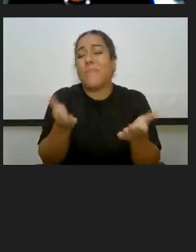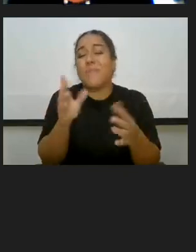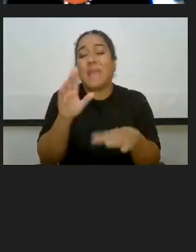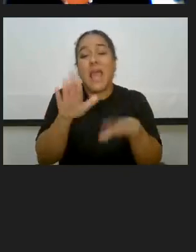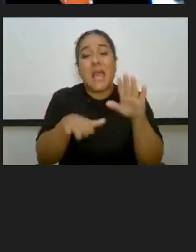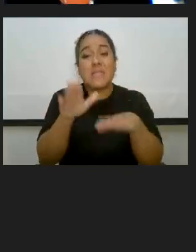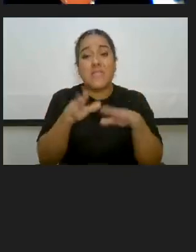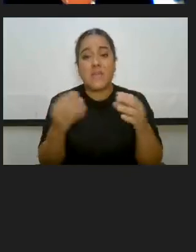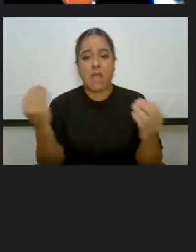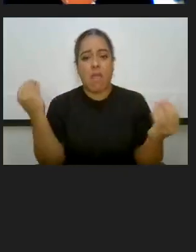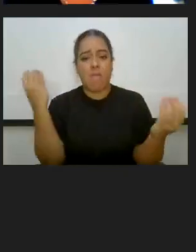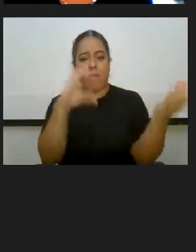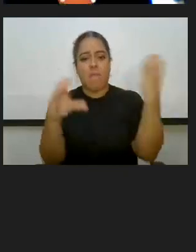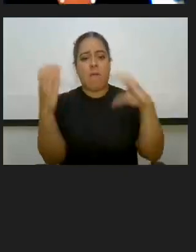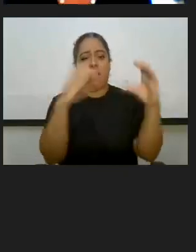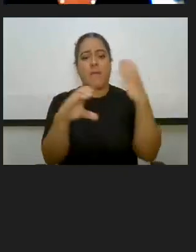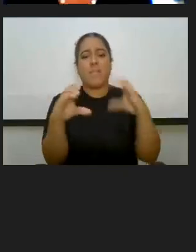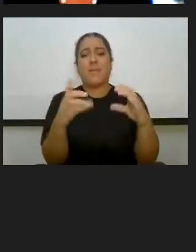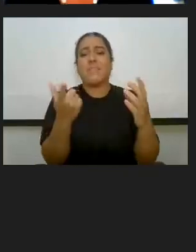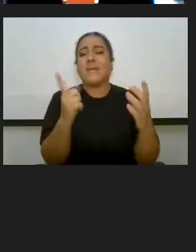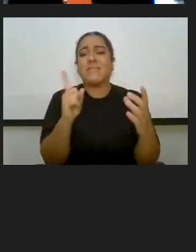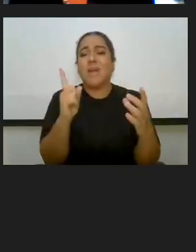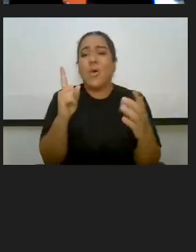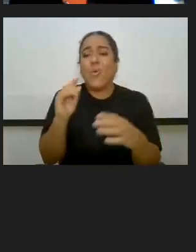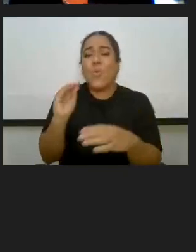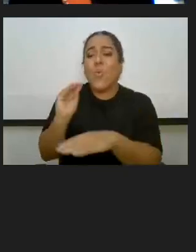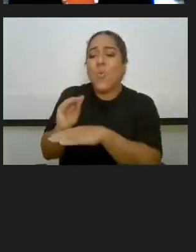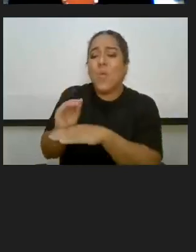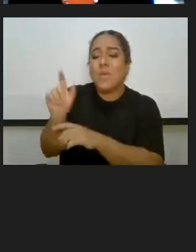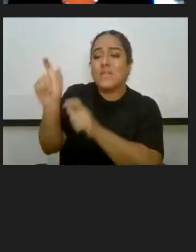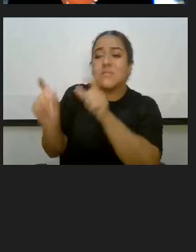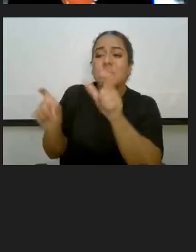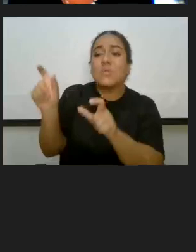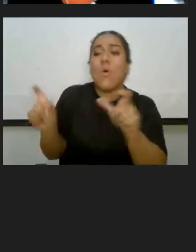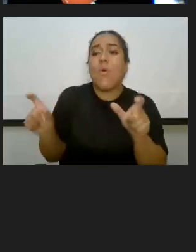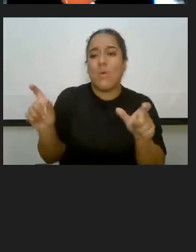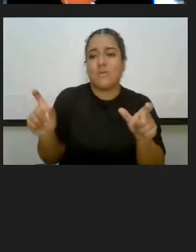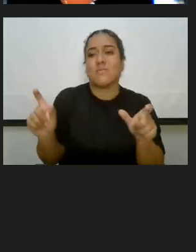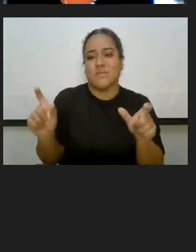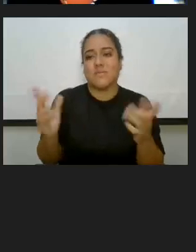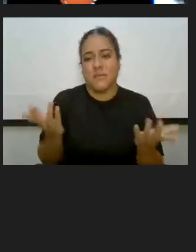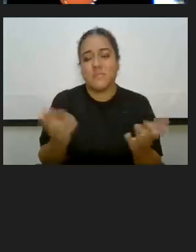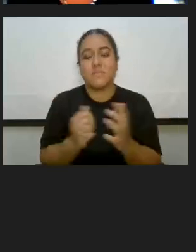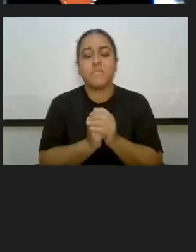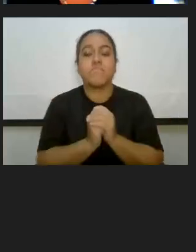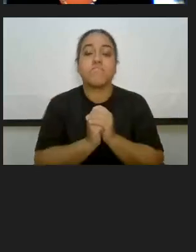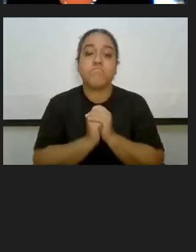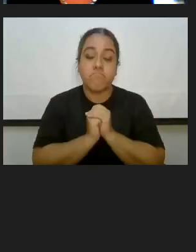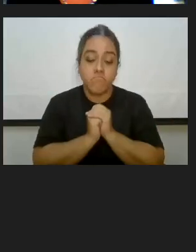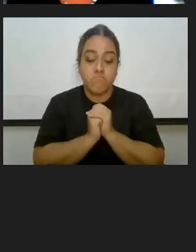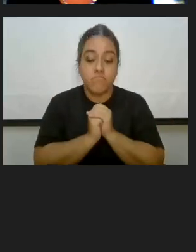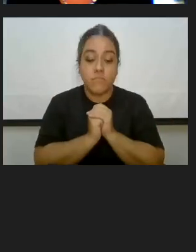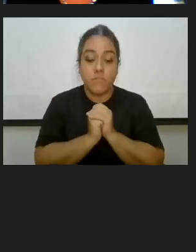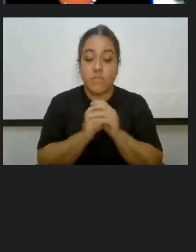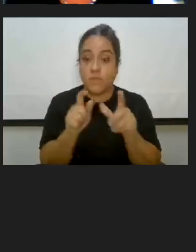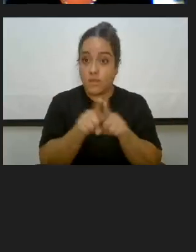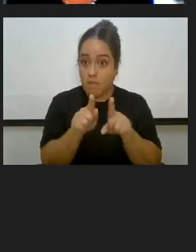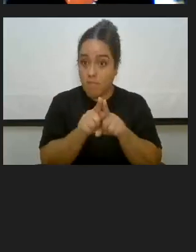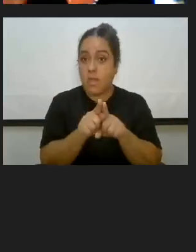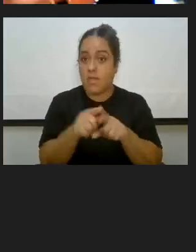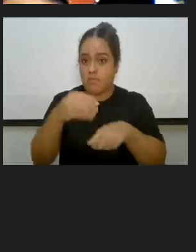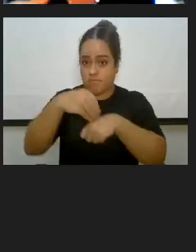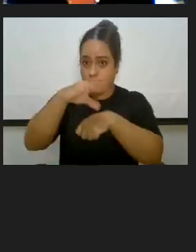no entendimento de quem são esses sujeitos aí envolvidos. Eu digo para vocês aqui, eu